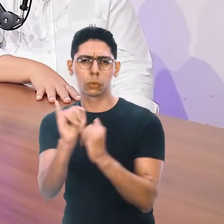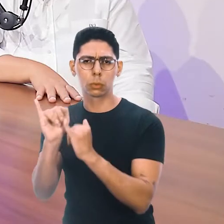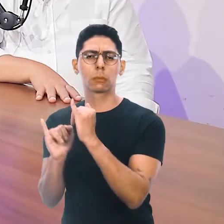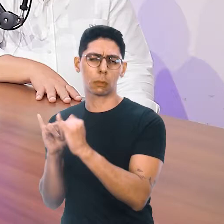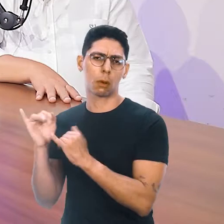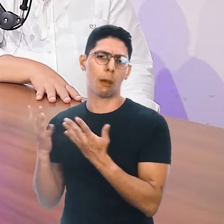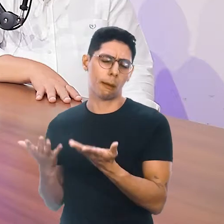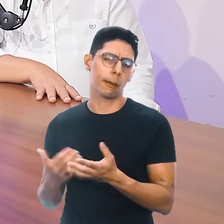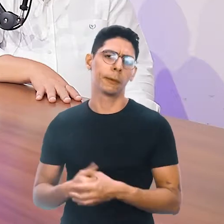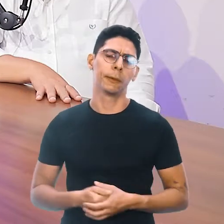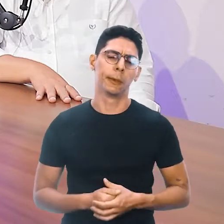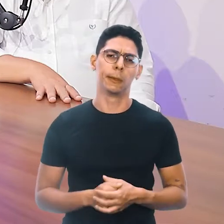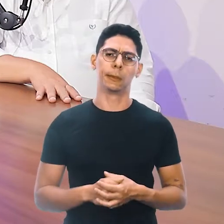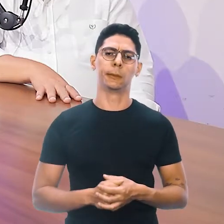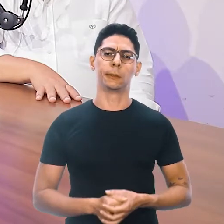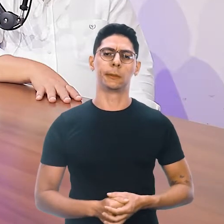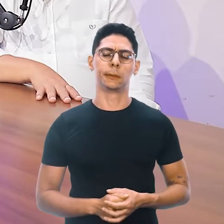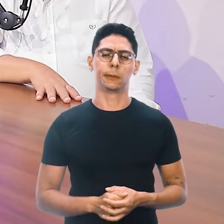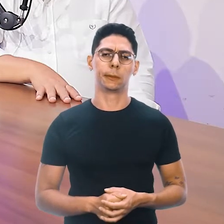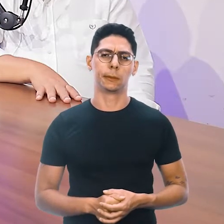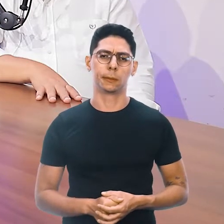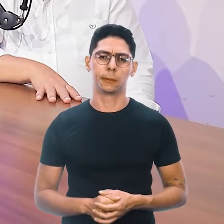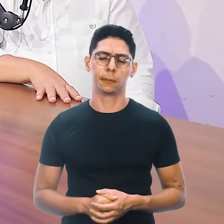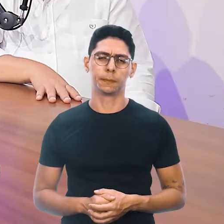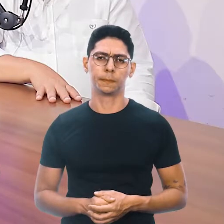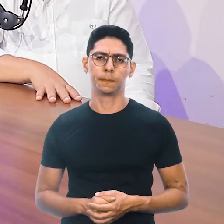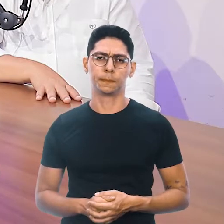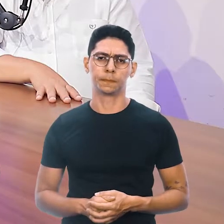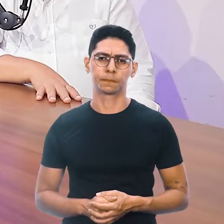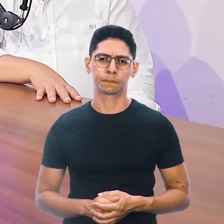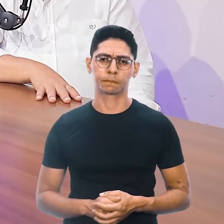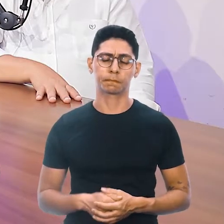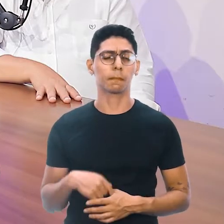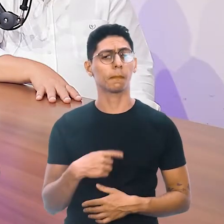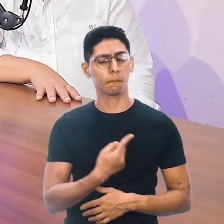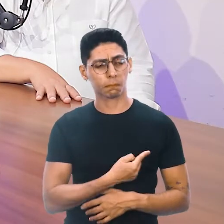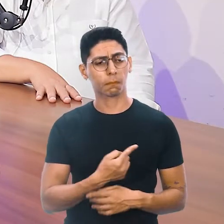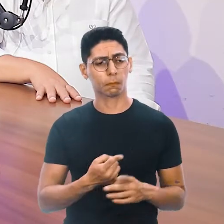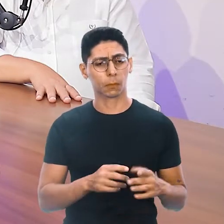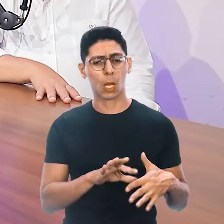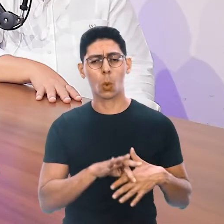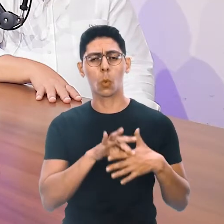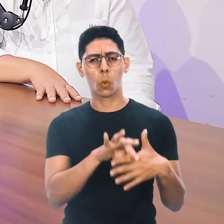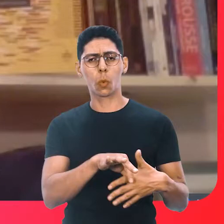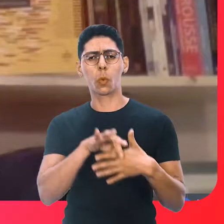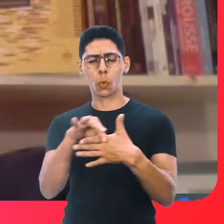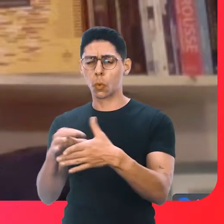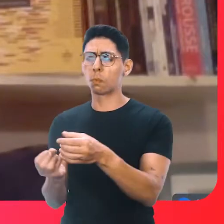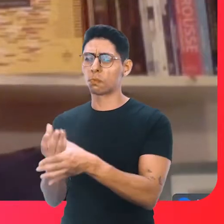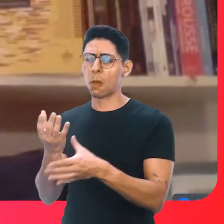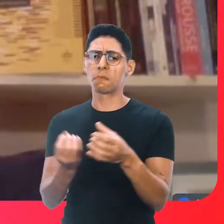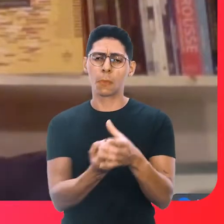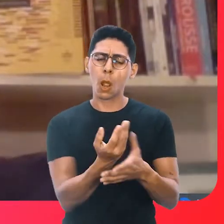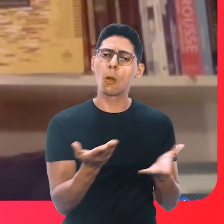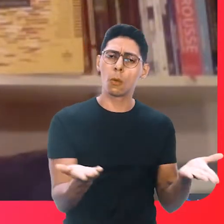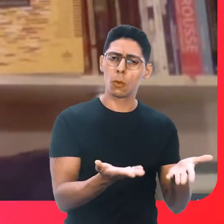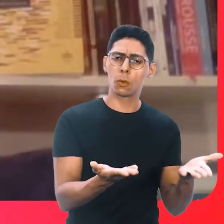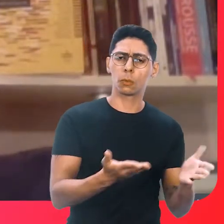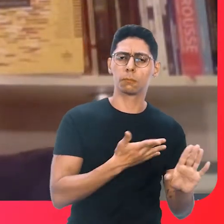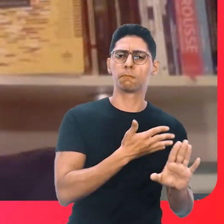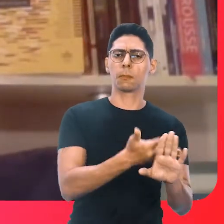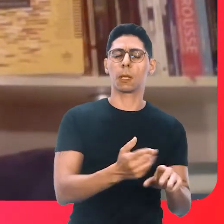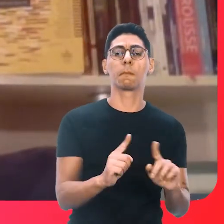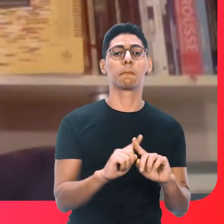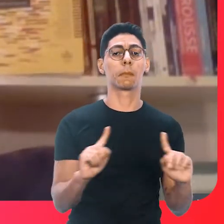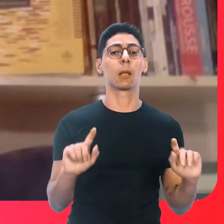berço das lutas sindicais, de onde surgiram grandes lideranças que estão aí até hoje,